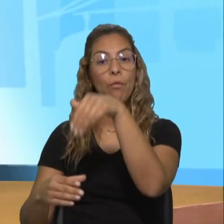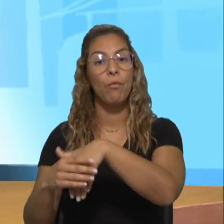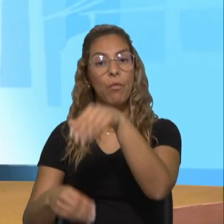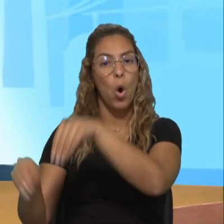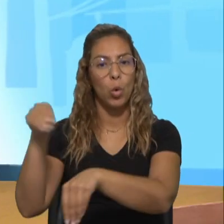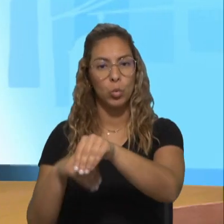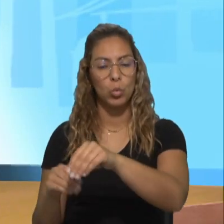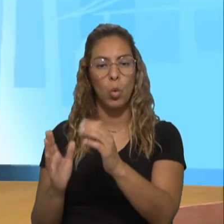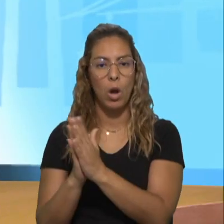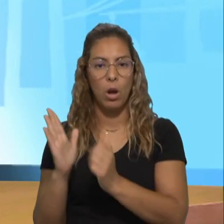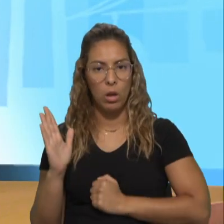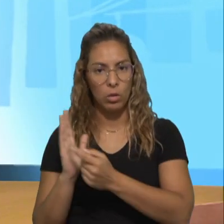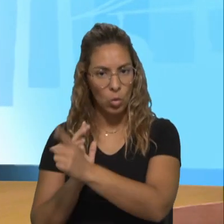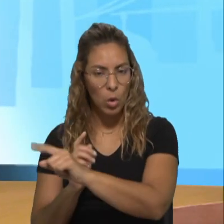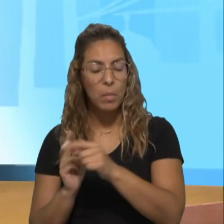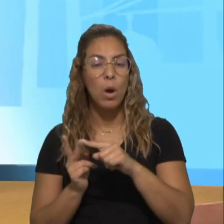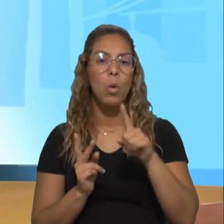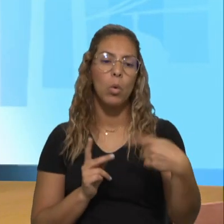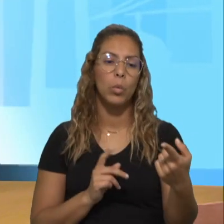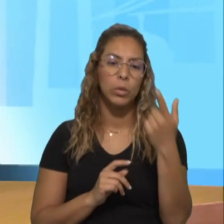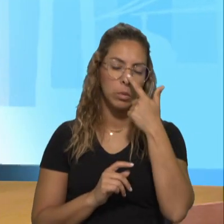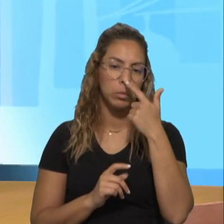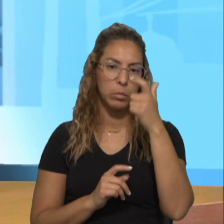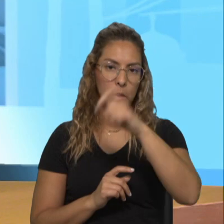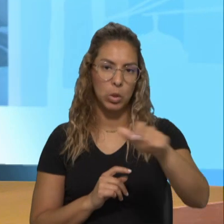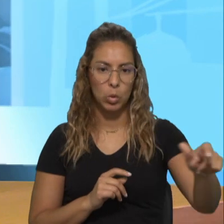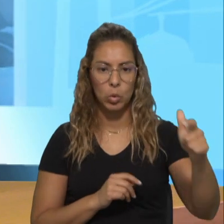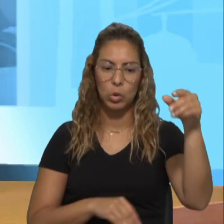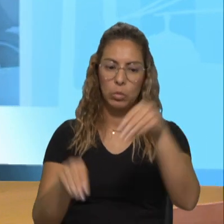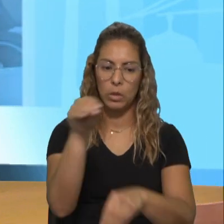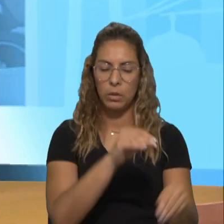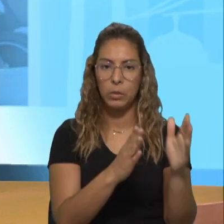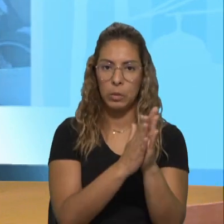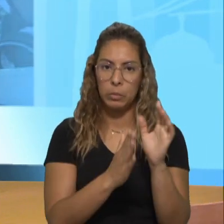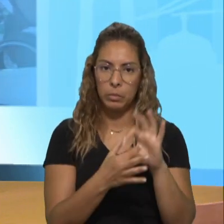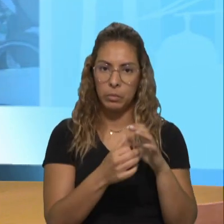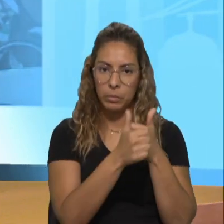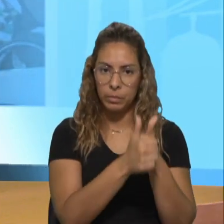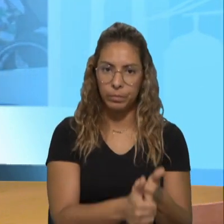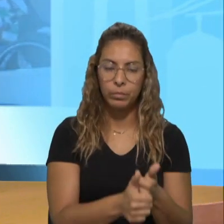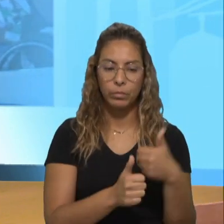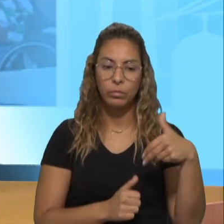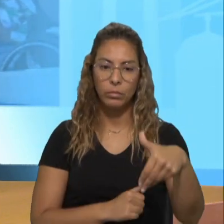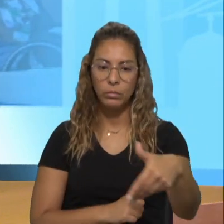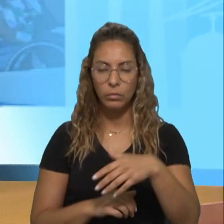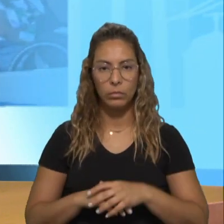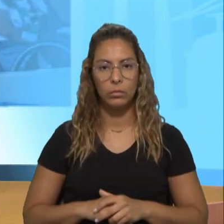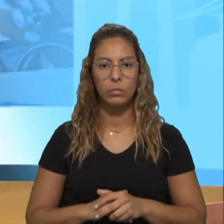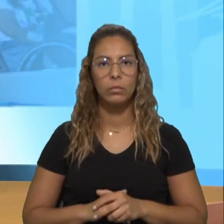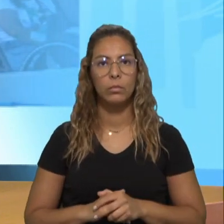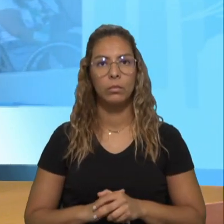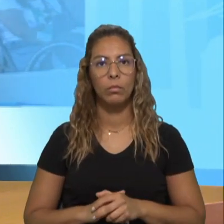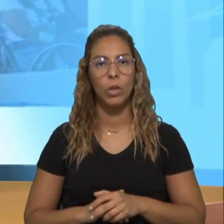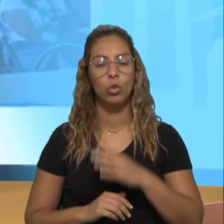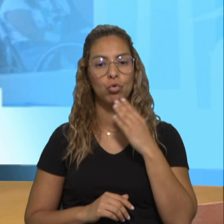dos jovens católicos em processos eleitorais e concretamente neste próximo que se aproxima? Os jovens